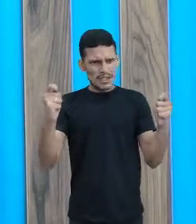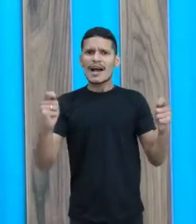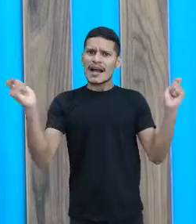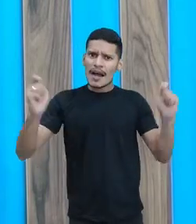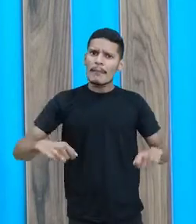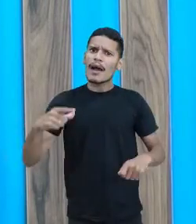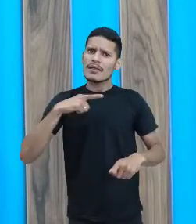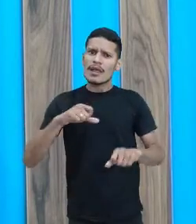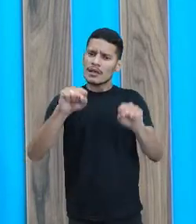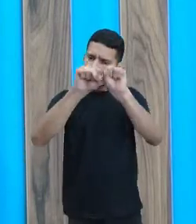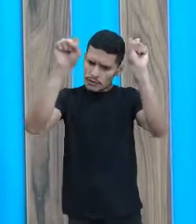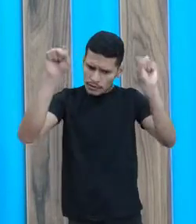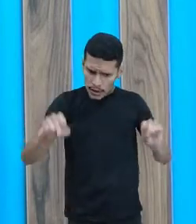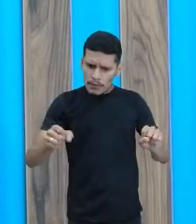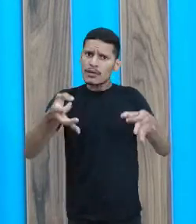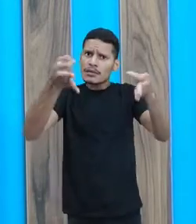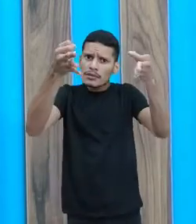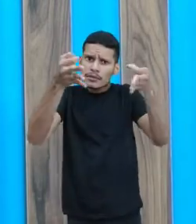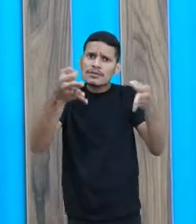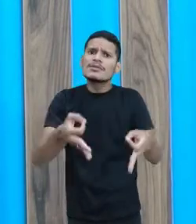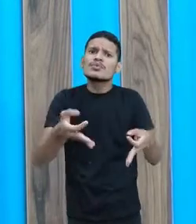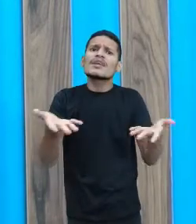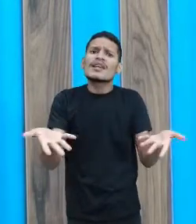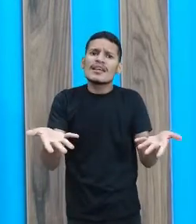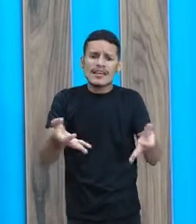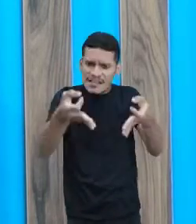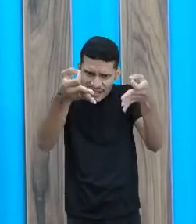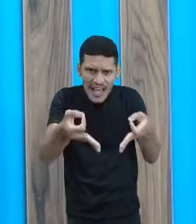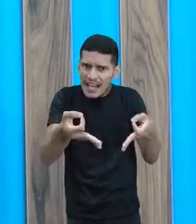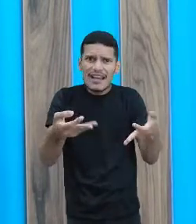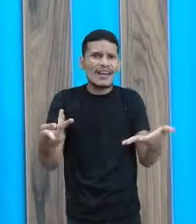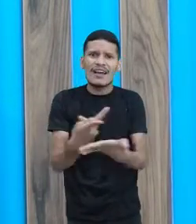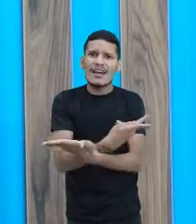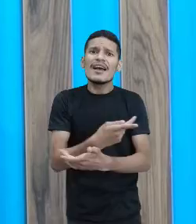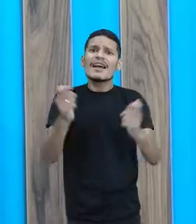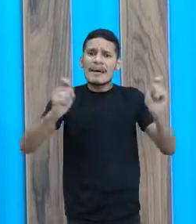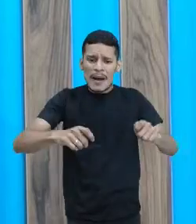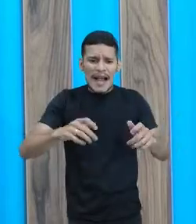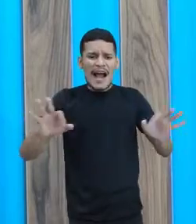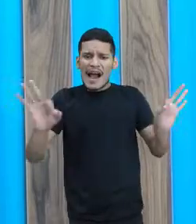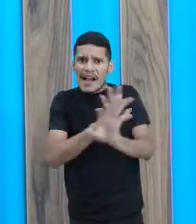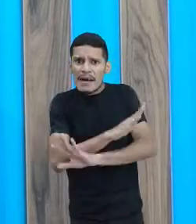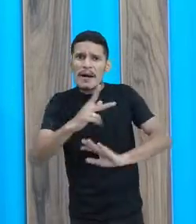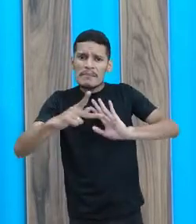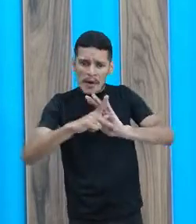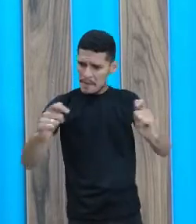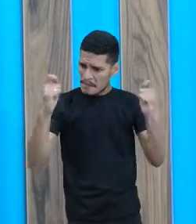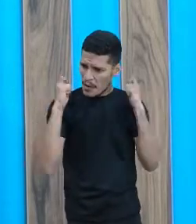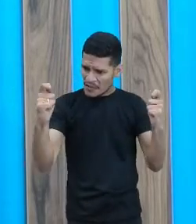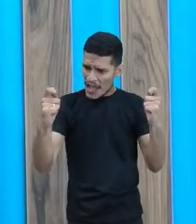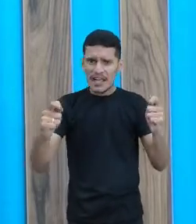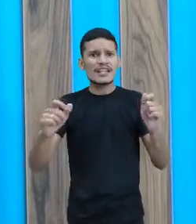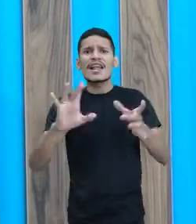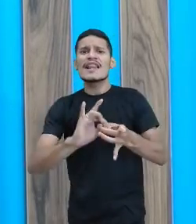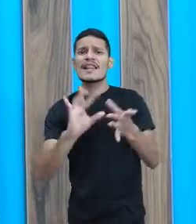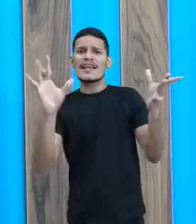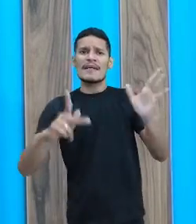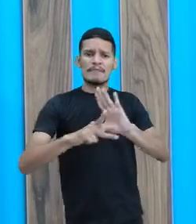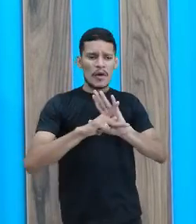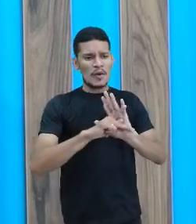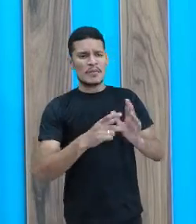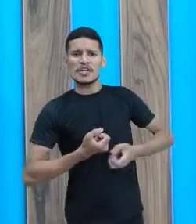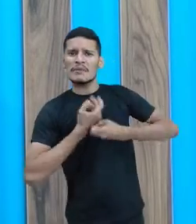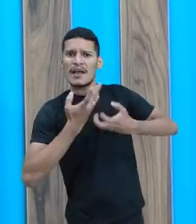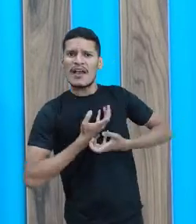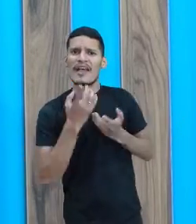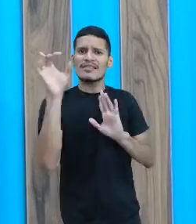um regime que vai impor, né, o fim do protesto, o fim da liberdade de expressão, de direito, e muita gente acha